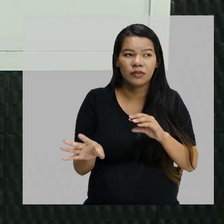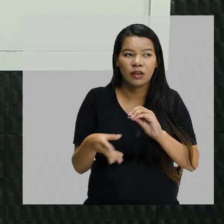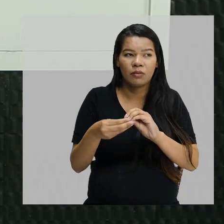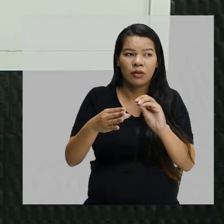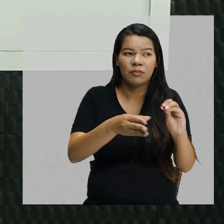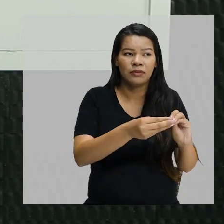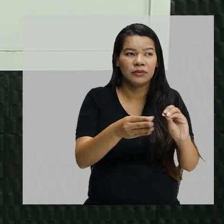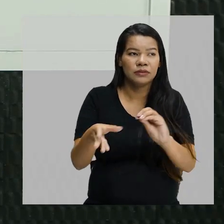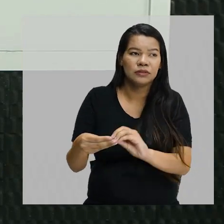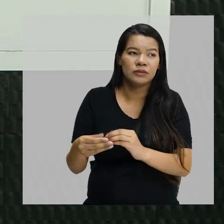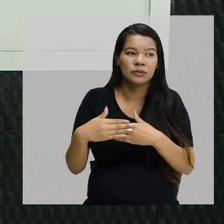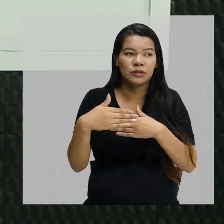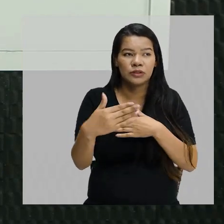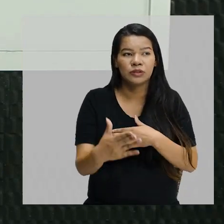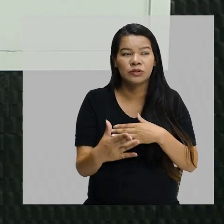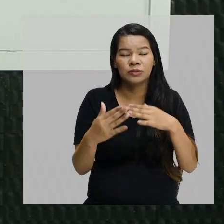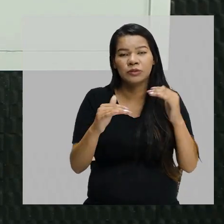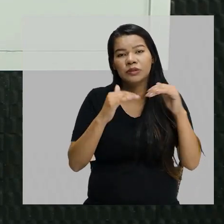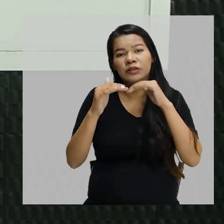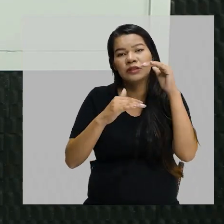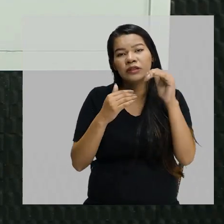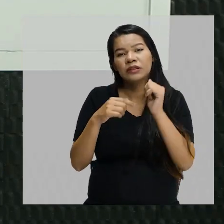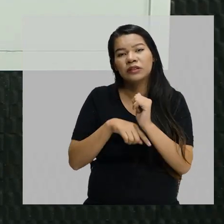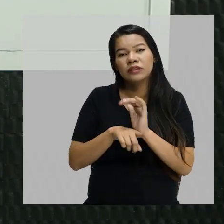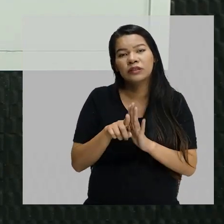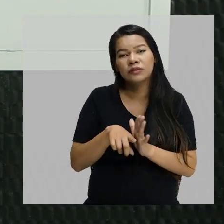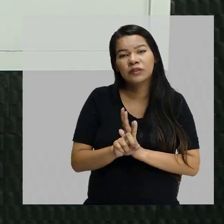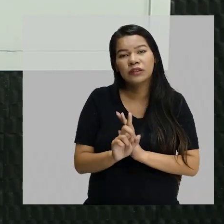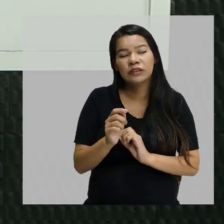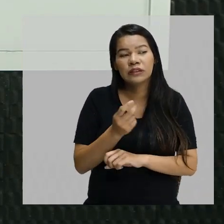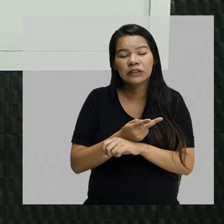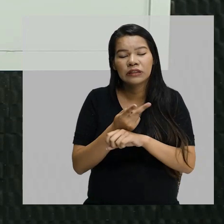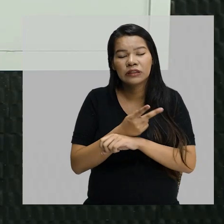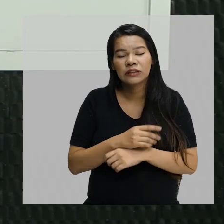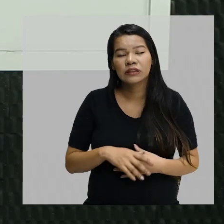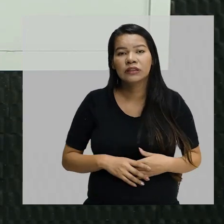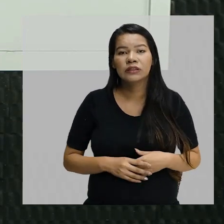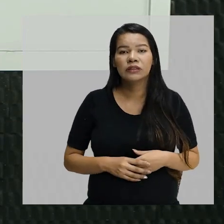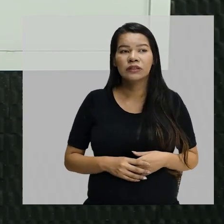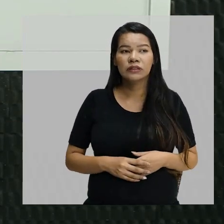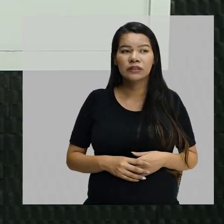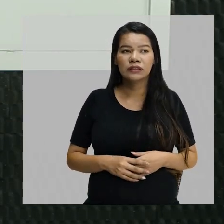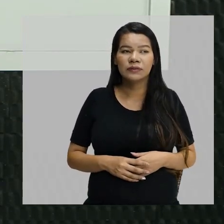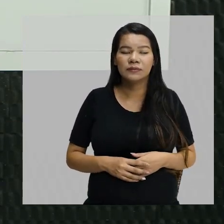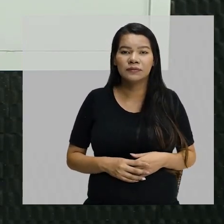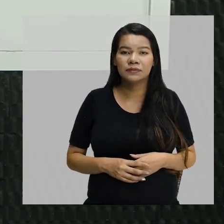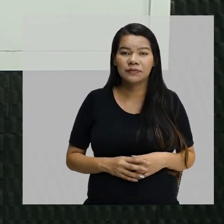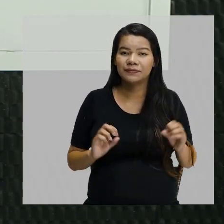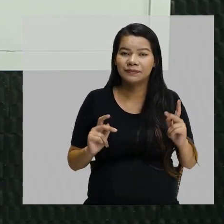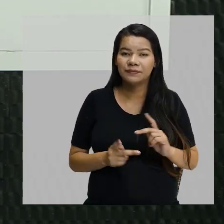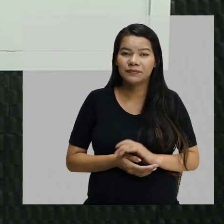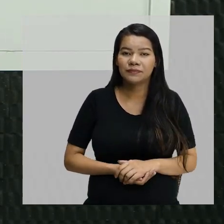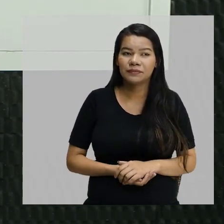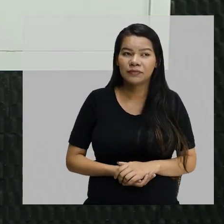a partir do processo de investigação ou no processo de investigação Ok